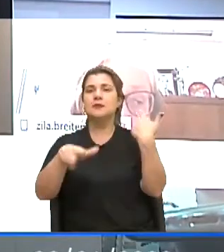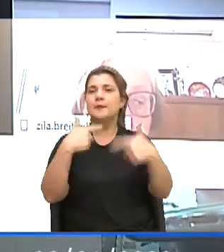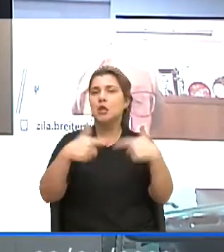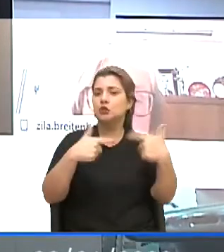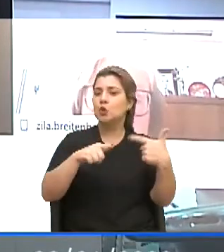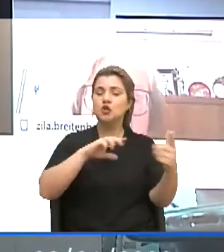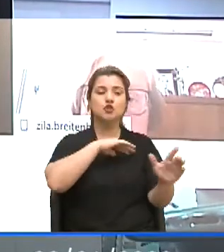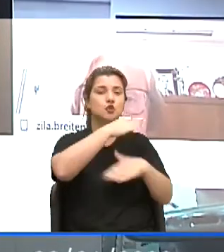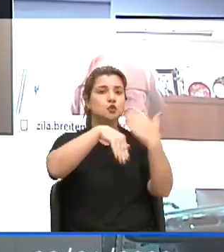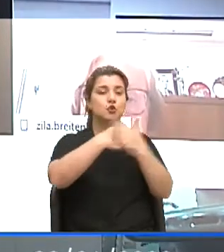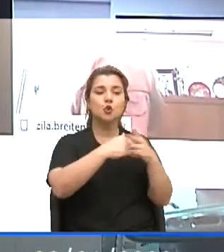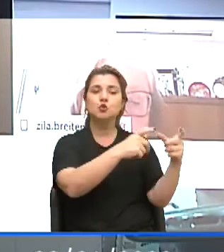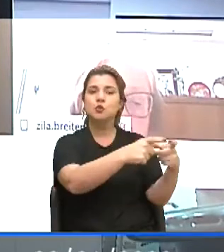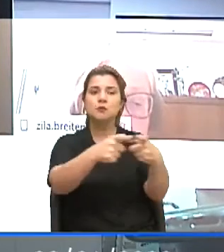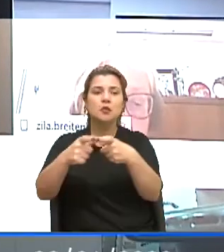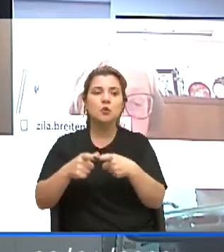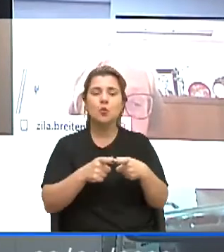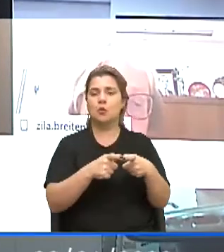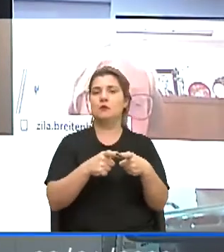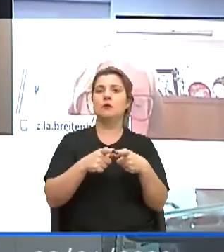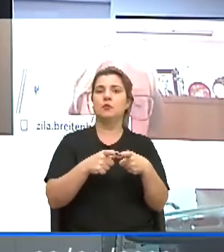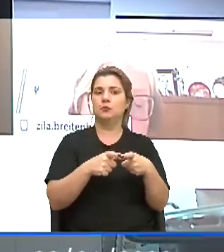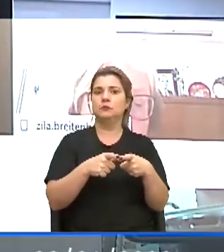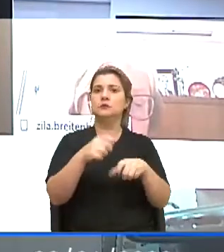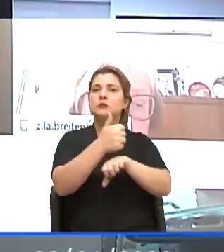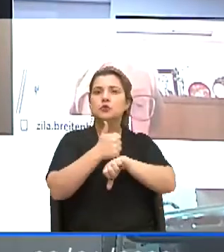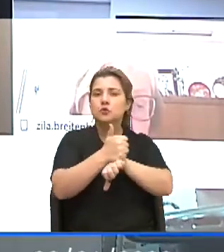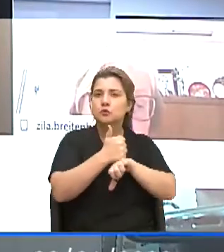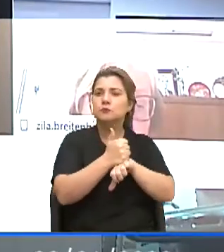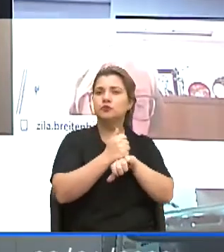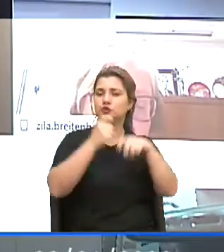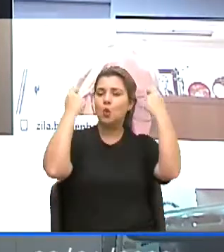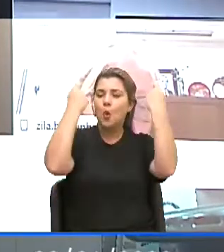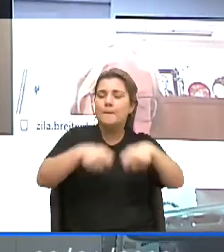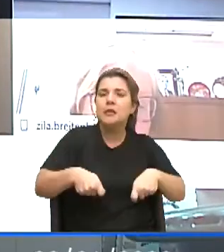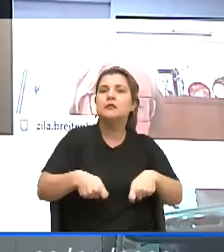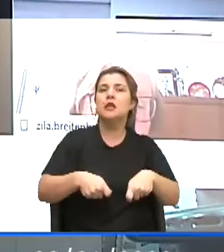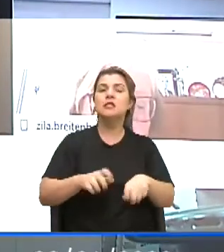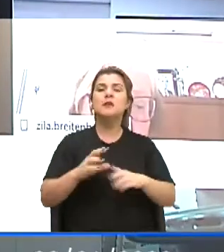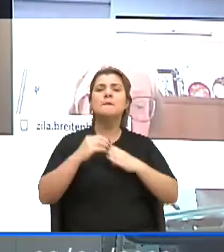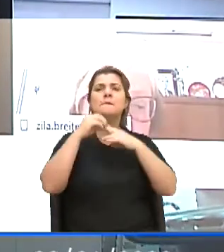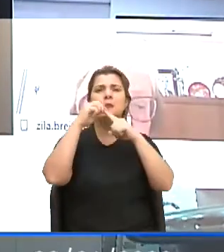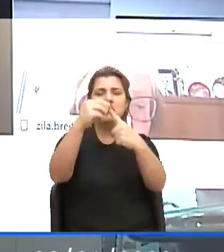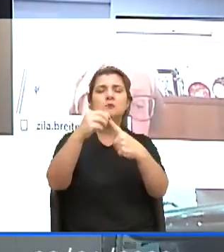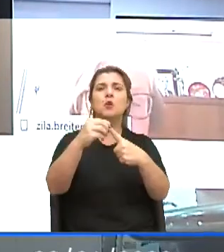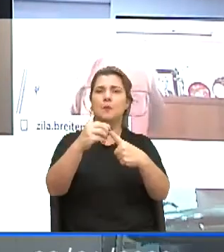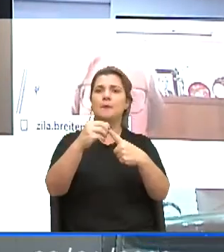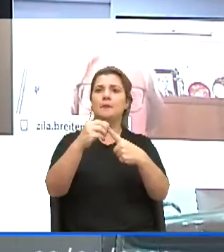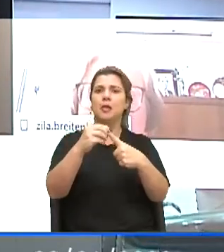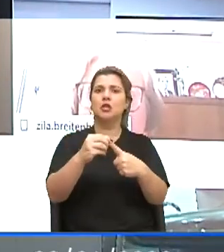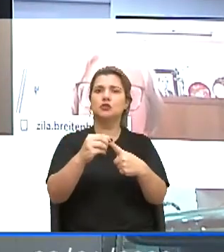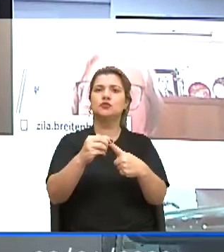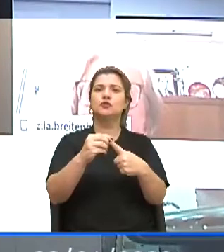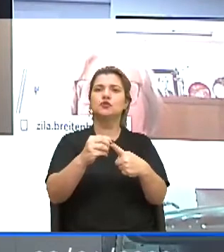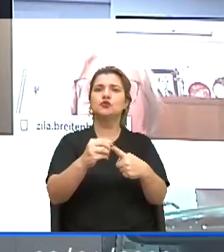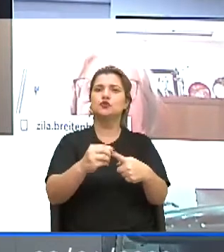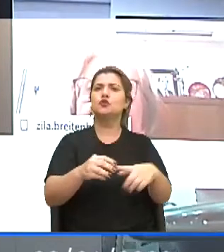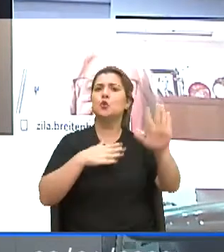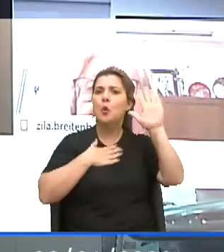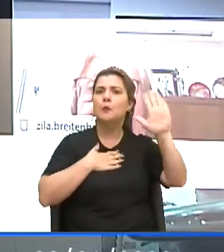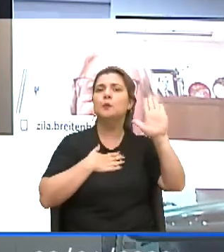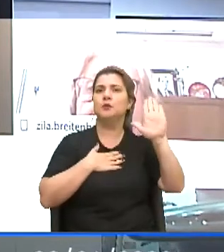ramo, né? Tem tido profissionalismo, competência e principalmente comprometimento com a produção, né, dos frigoríficos e de